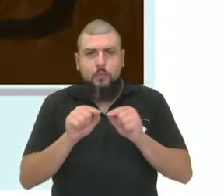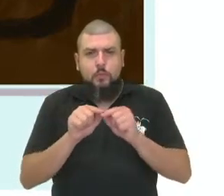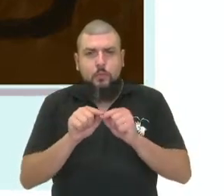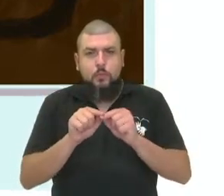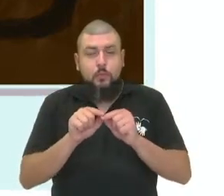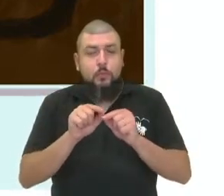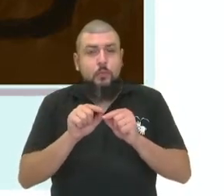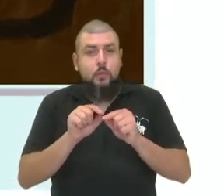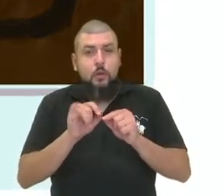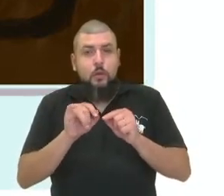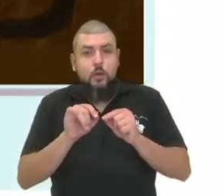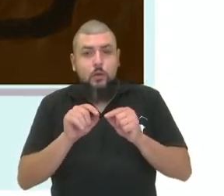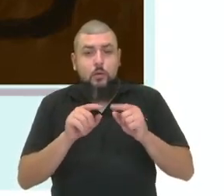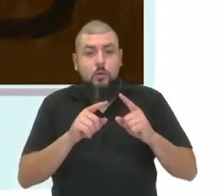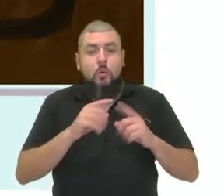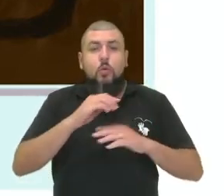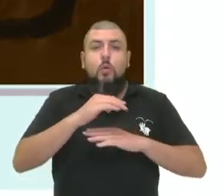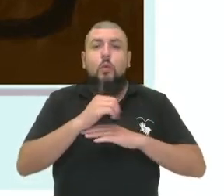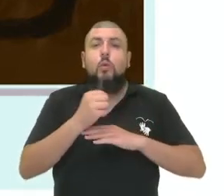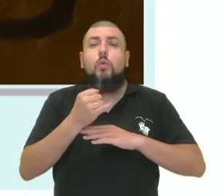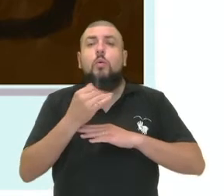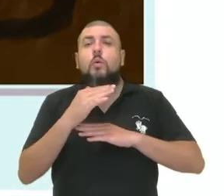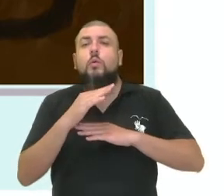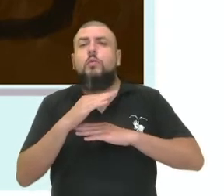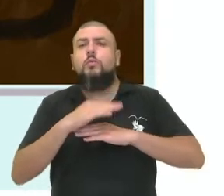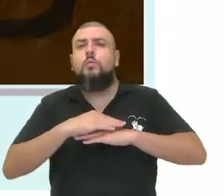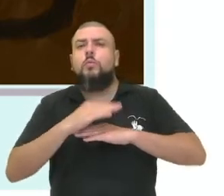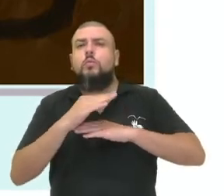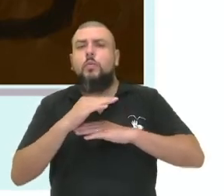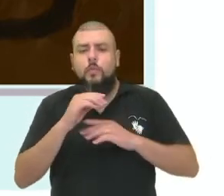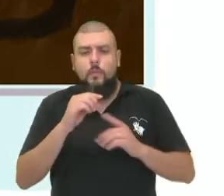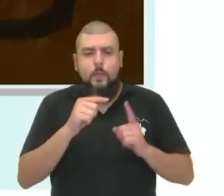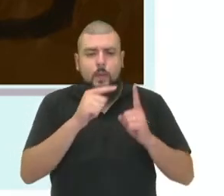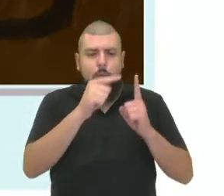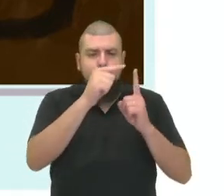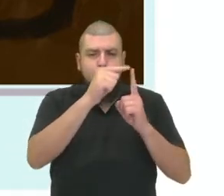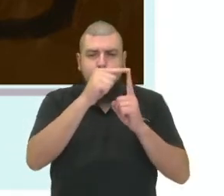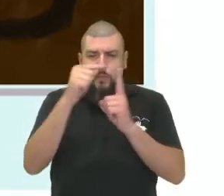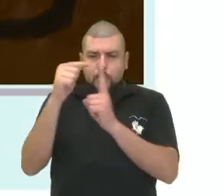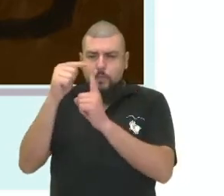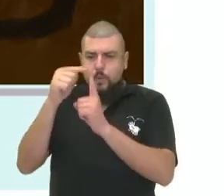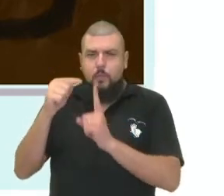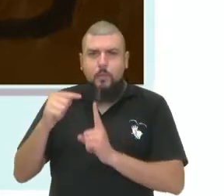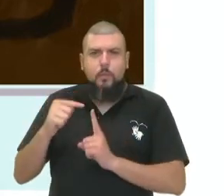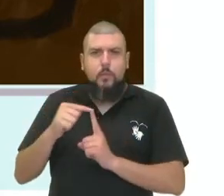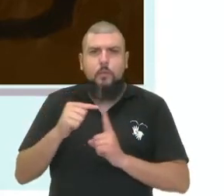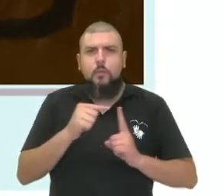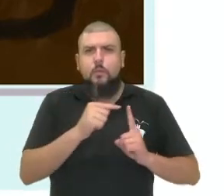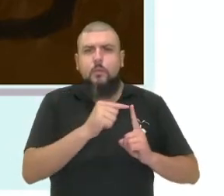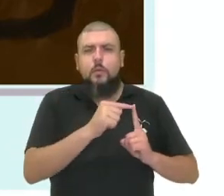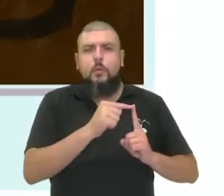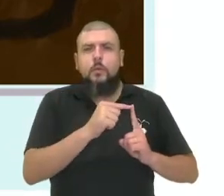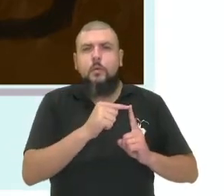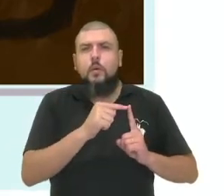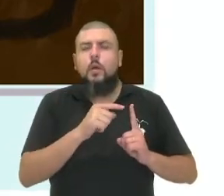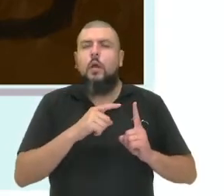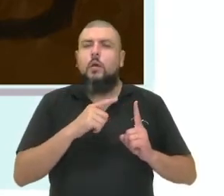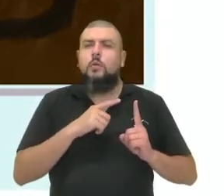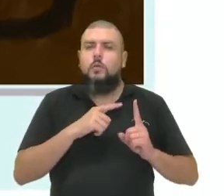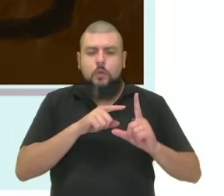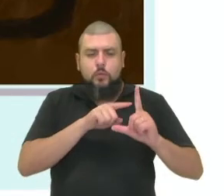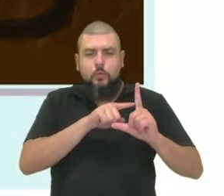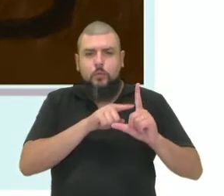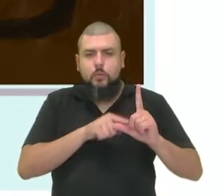ele tem quatro lados ele vai formar também quatro vértices né e de cada vértice A gente consegue encontrar um ano